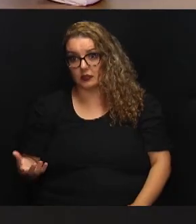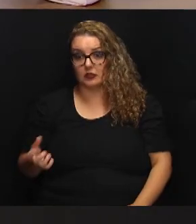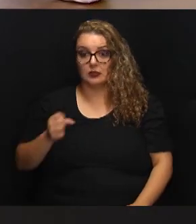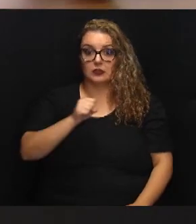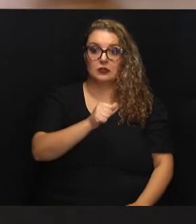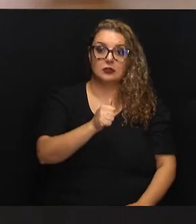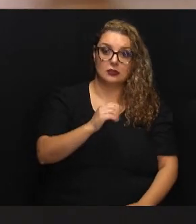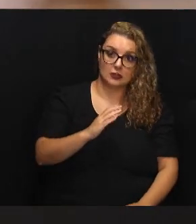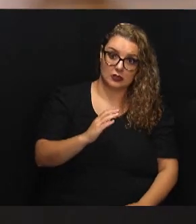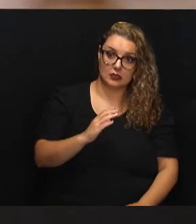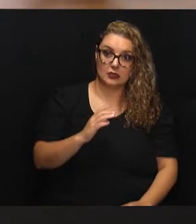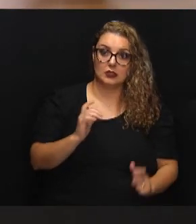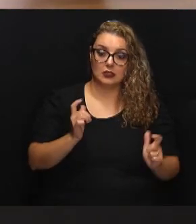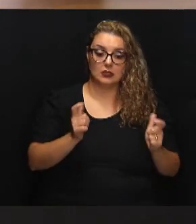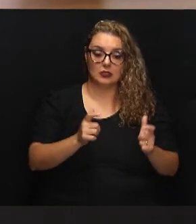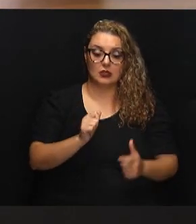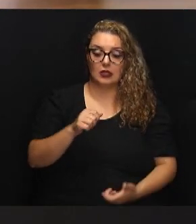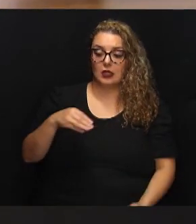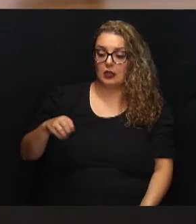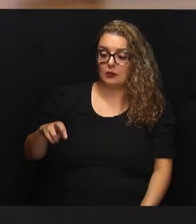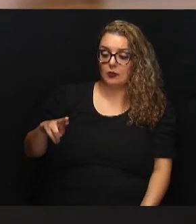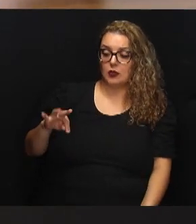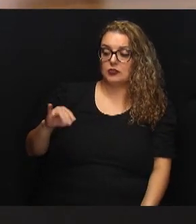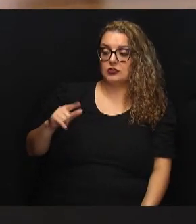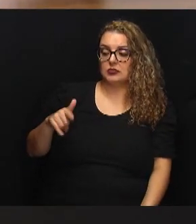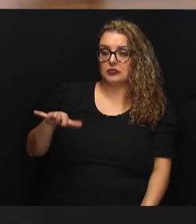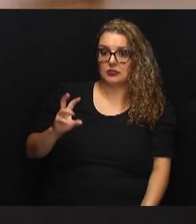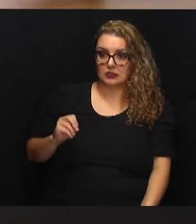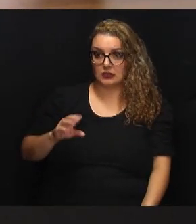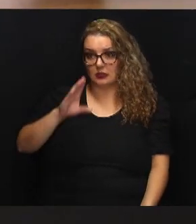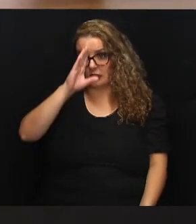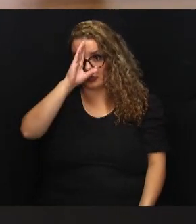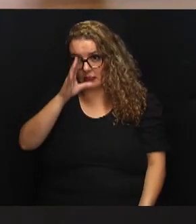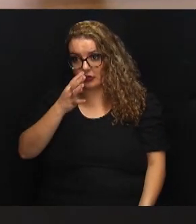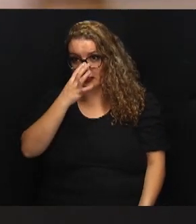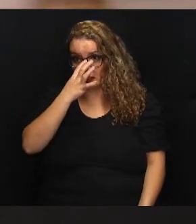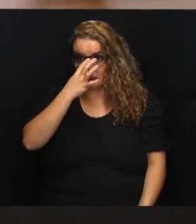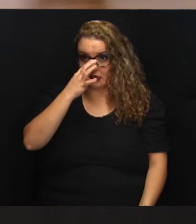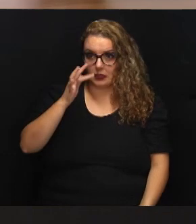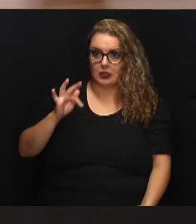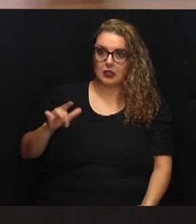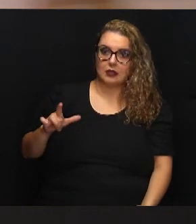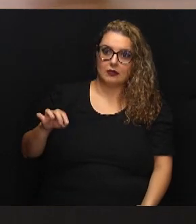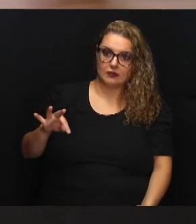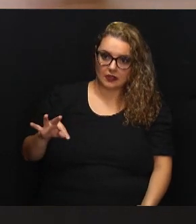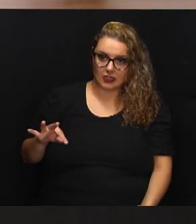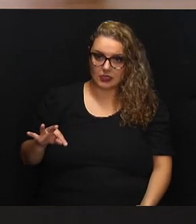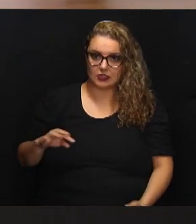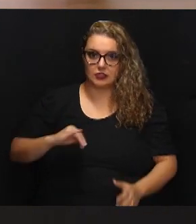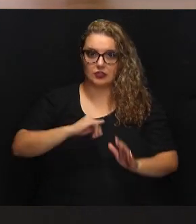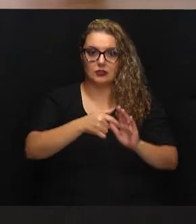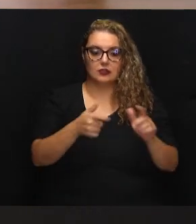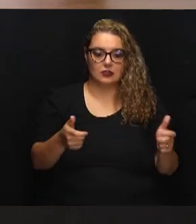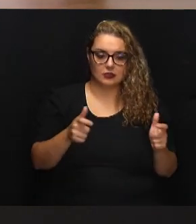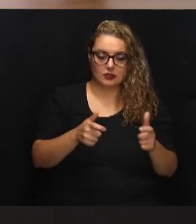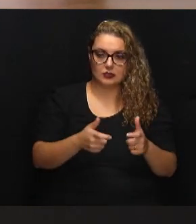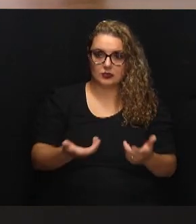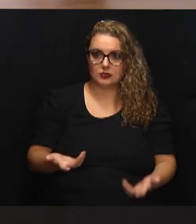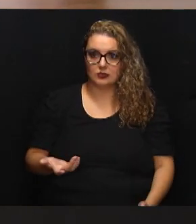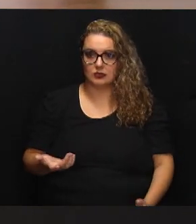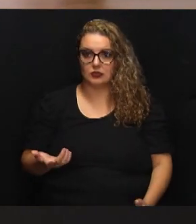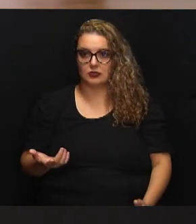amortização constante, a amortização, a sua parcela de principal ela é flat, ela é fixa, e os juros diminuem. Então, na medida em que você